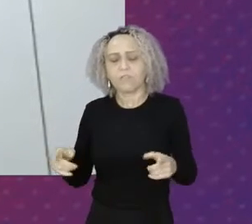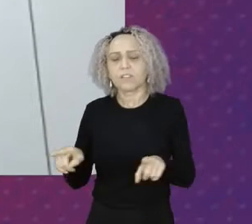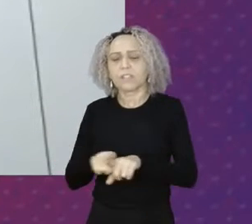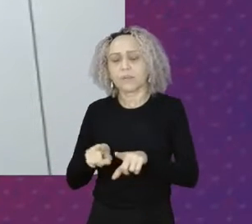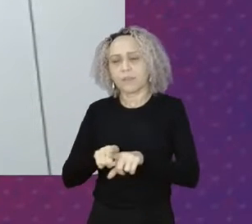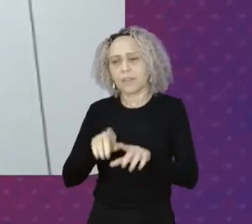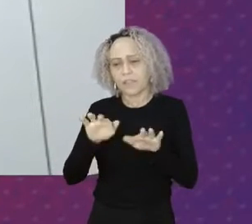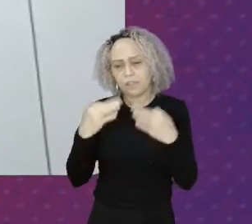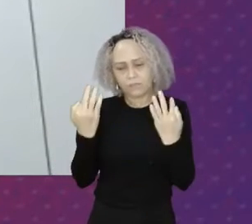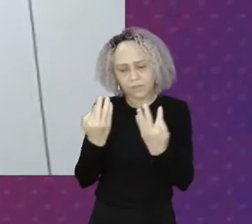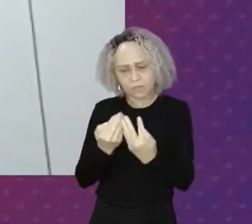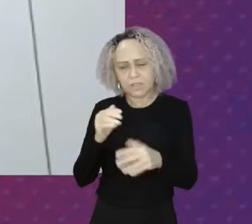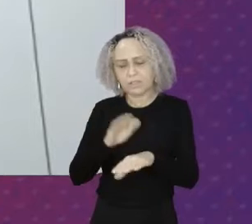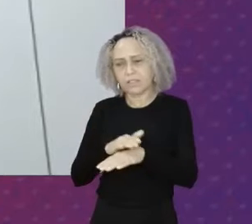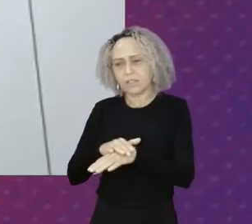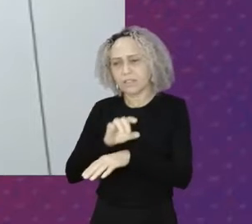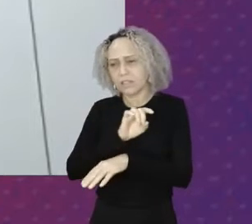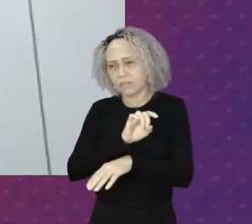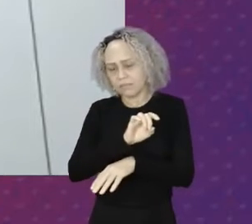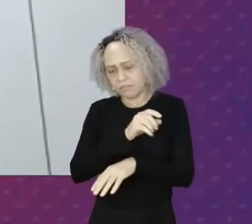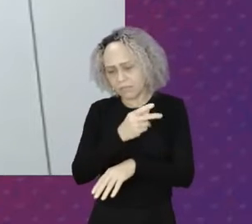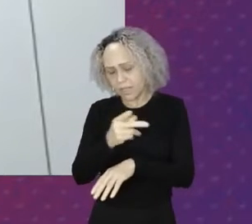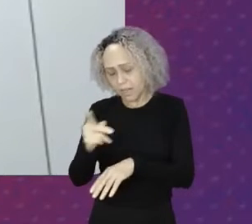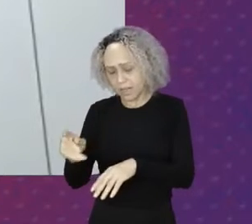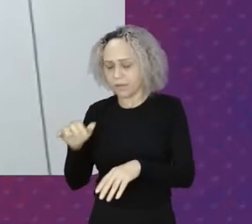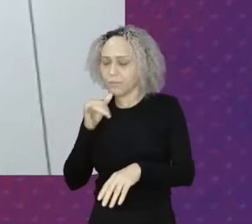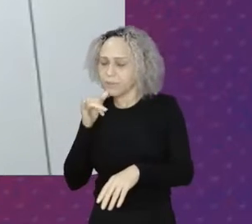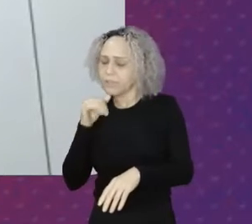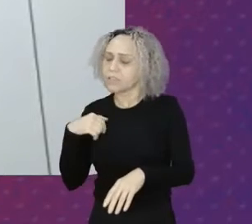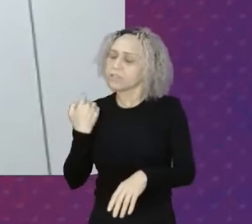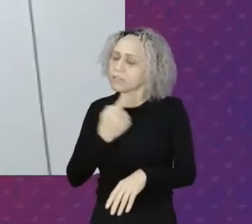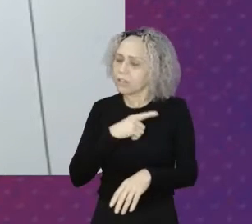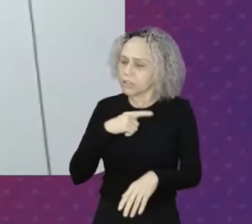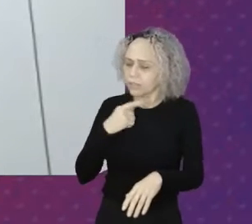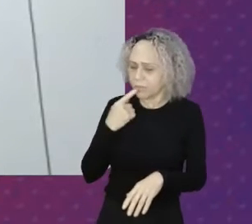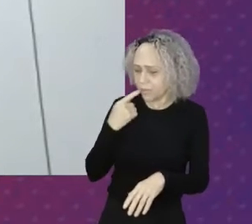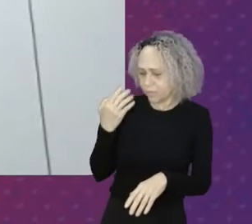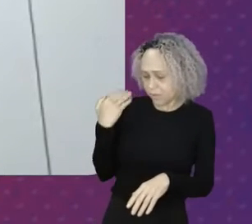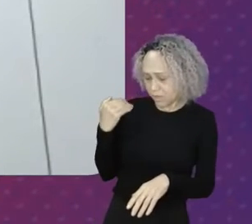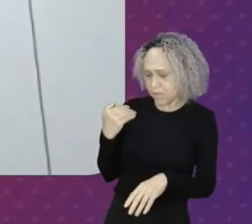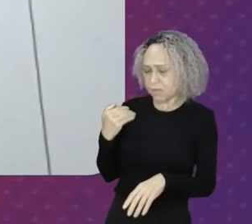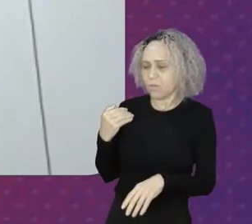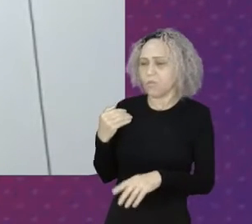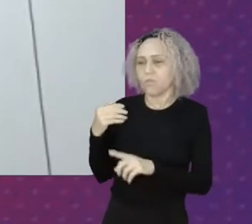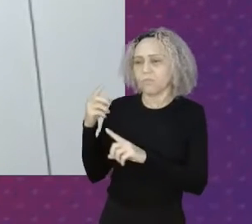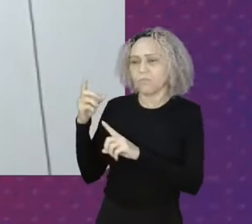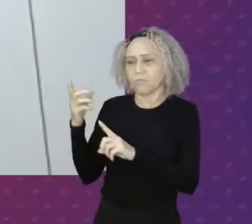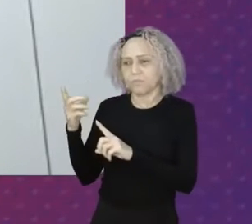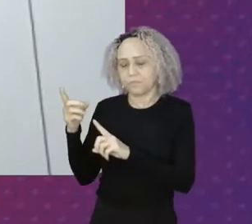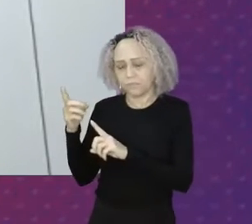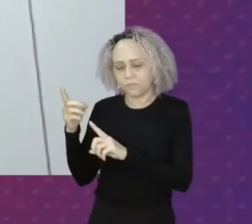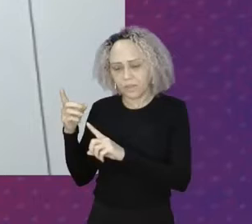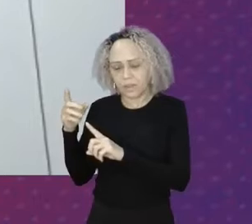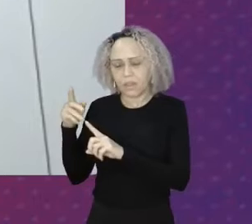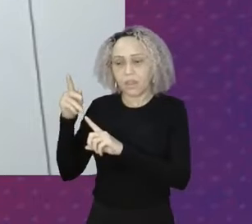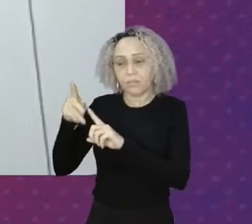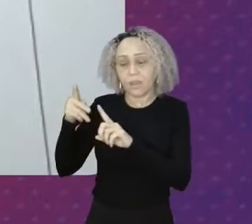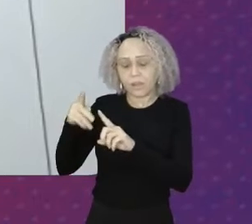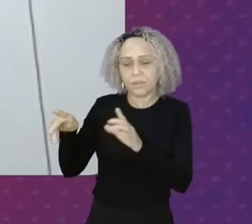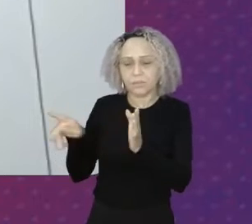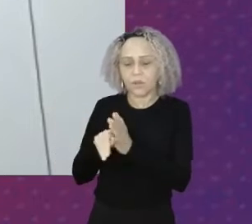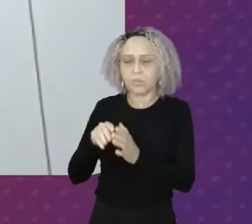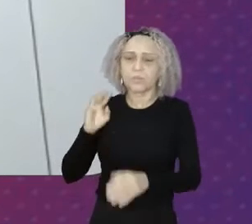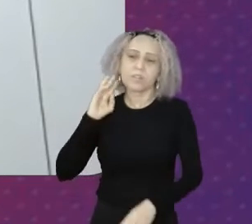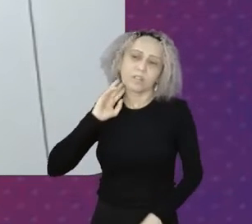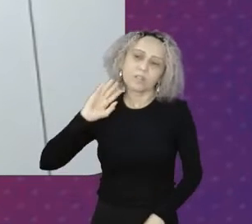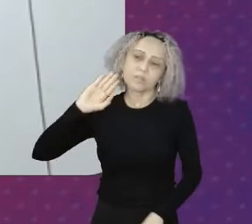e da Cidadania, o Ministério da Igualdade Racial, com parlamentares de Belo Horizonte, né, no mandato da Gabinetona, do PSOL,